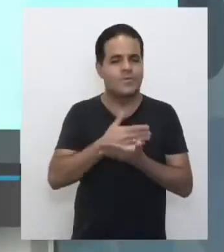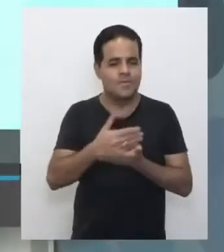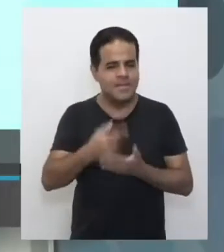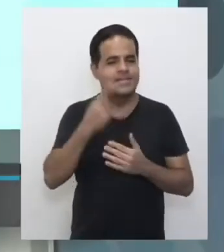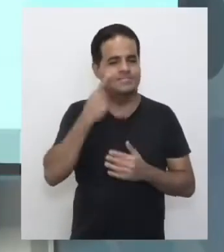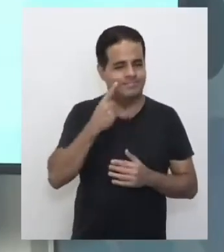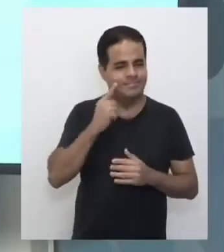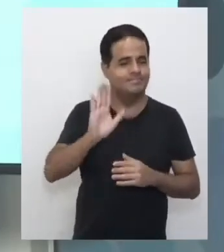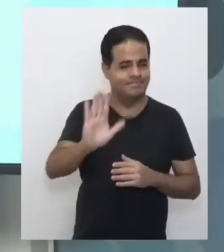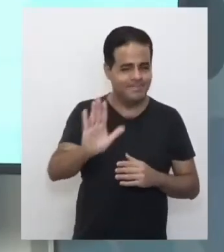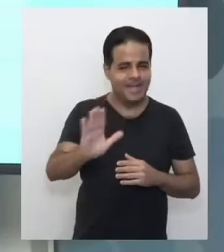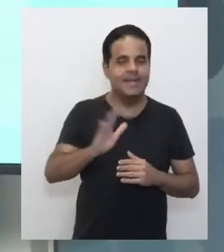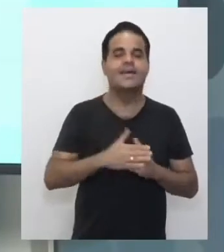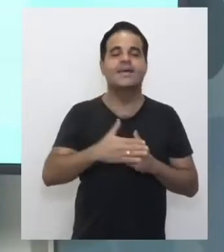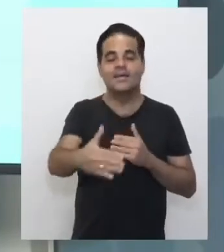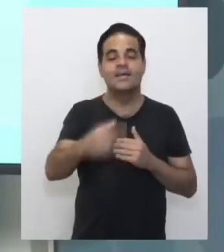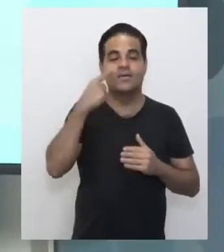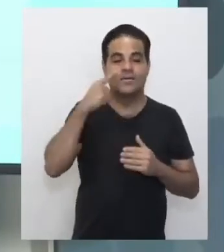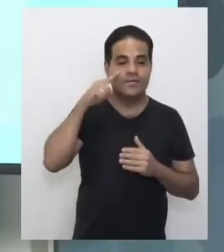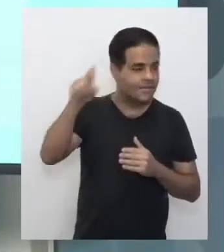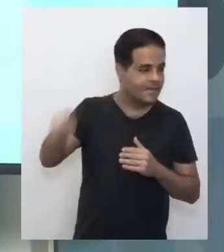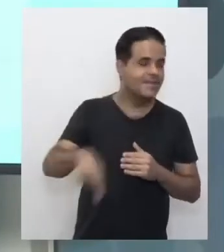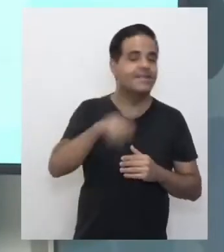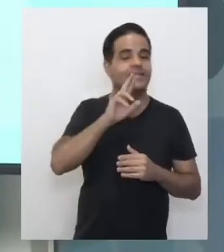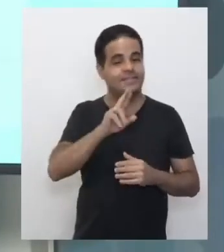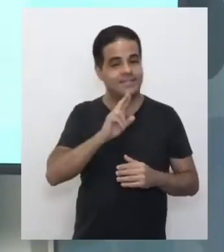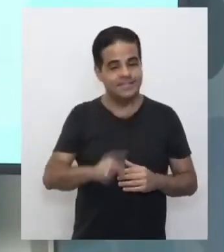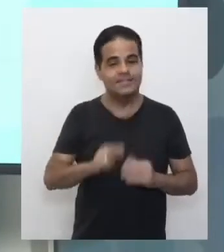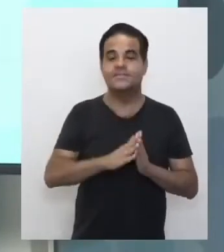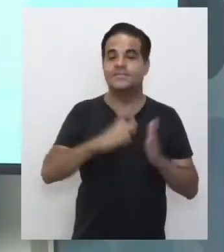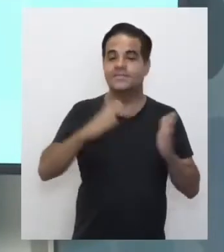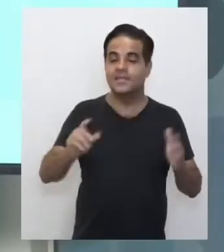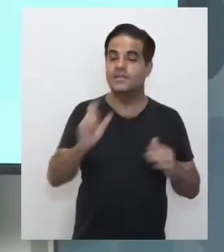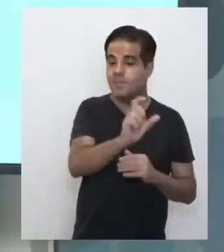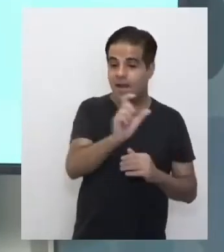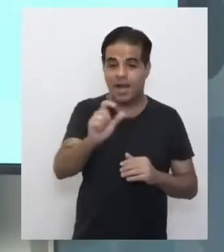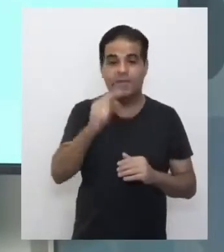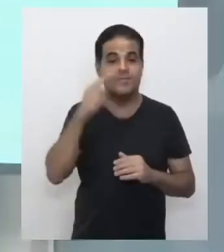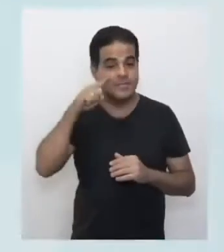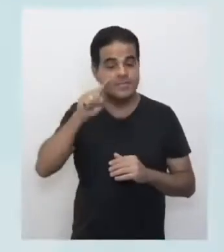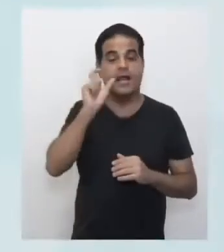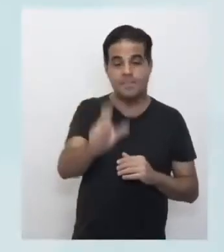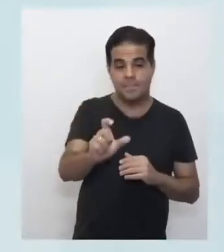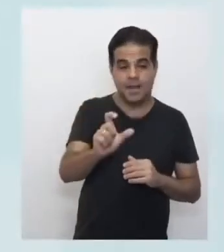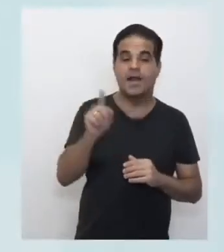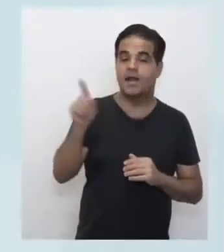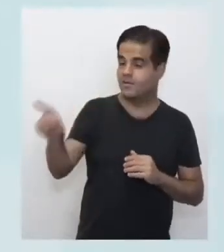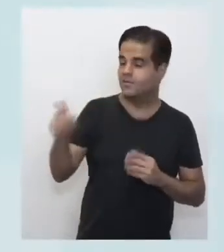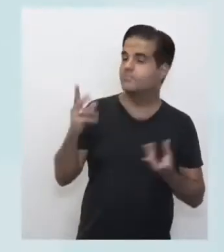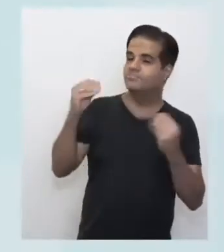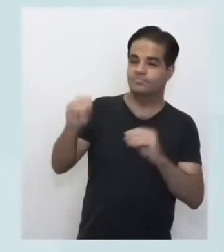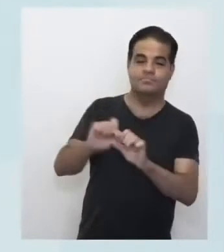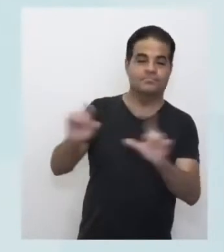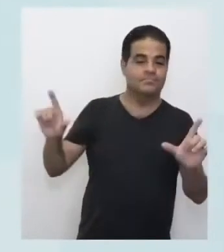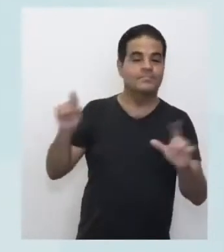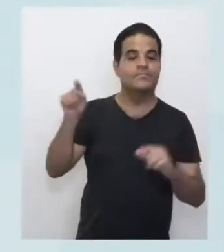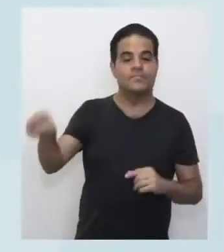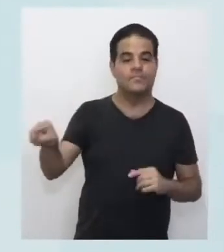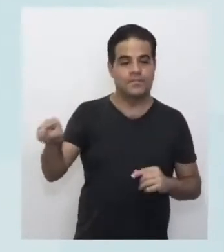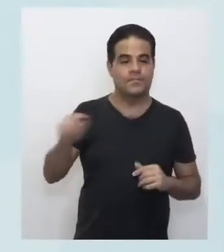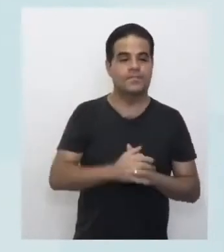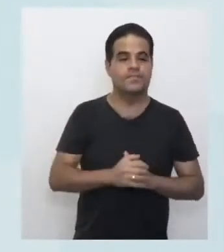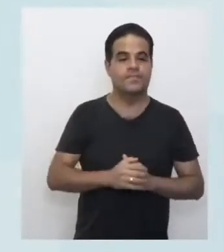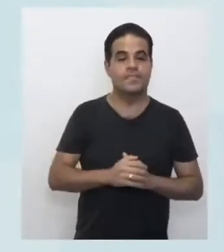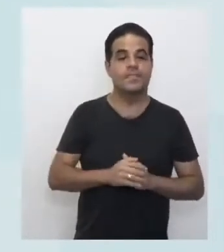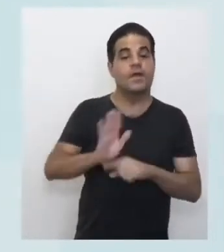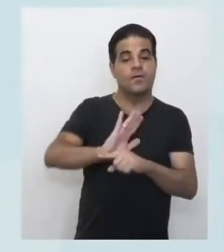então vocês viram aí, né, e sobre as questões aí as palavras que vocês viram. Então, a primeira lá, tá, vamos colocar na tela, então, comedy films. São